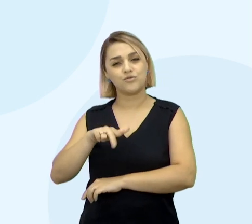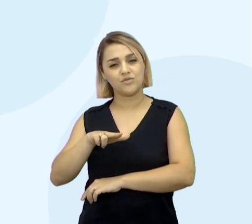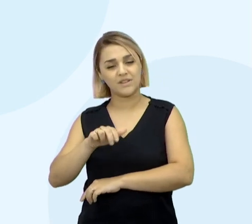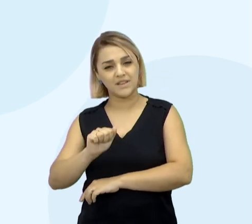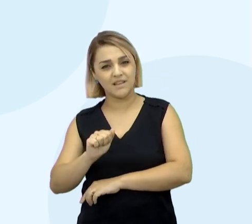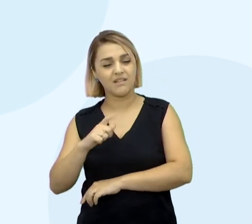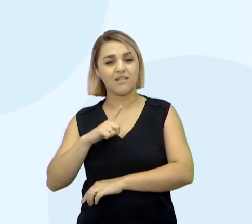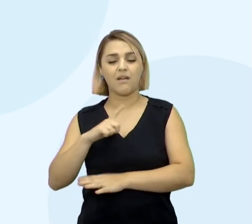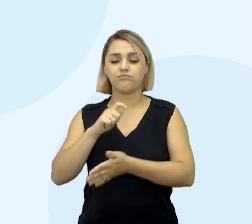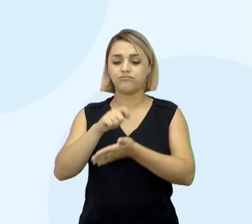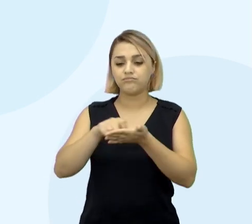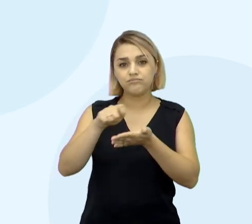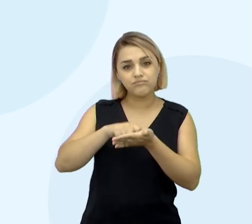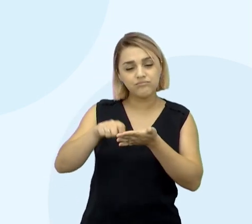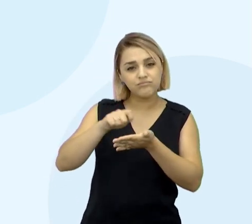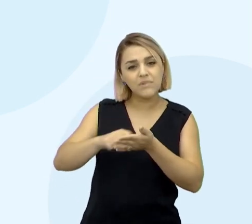semana.